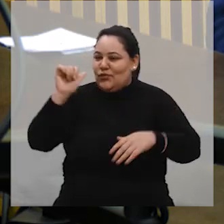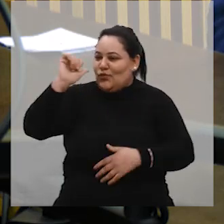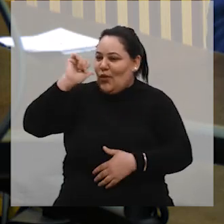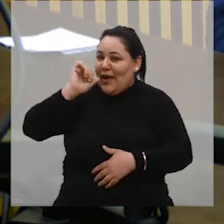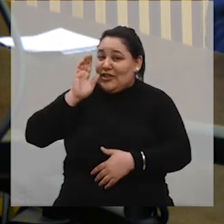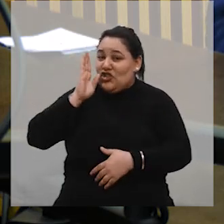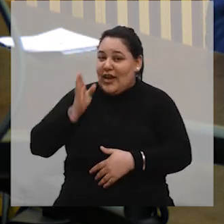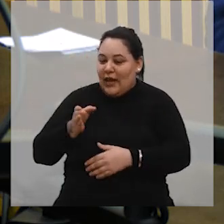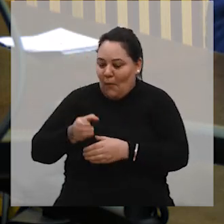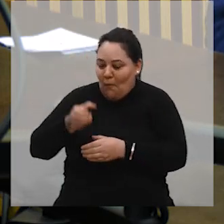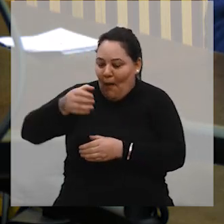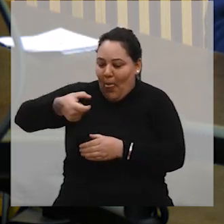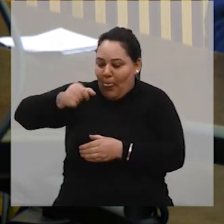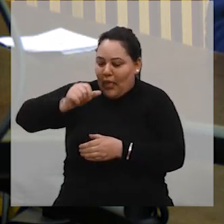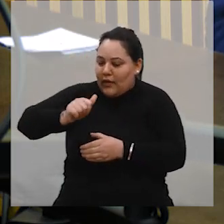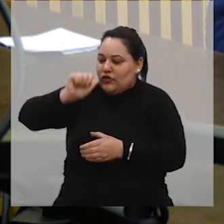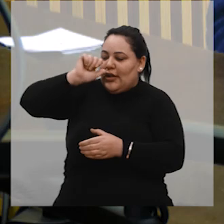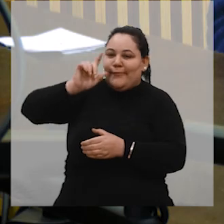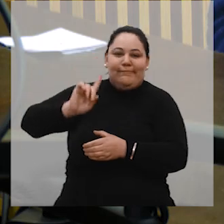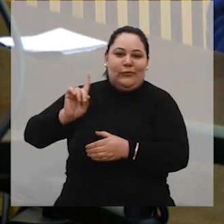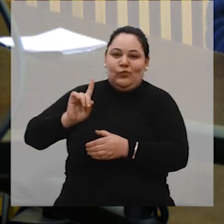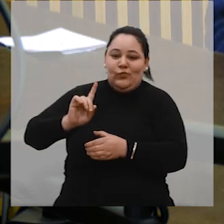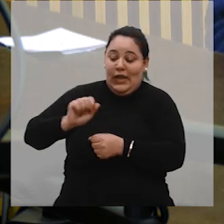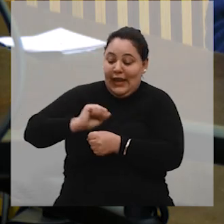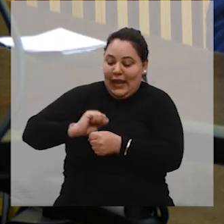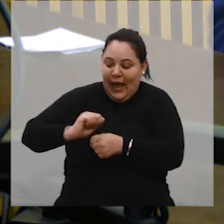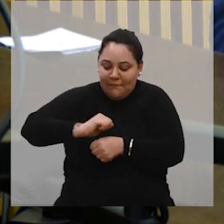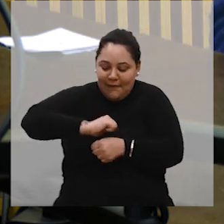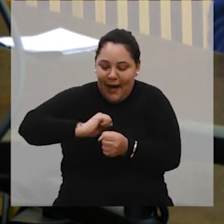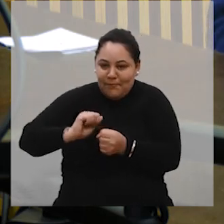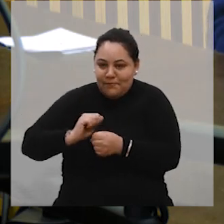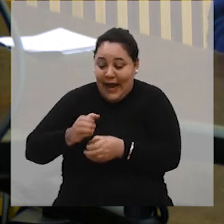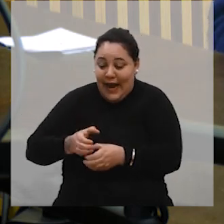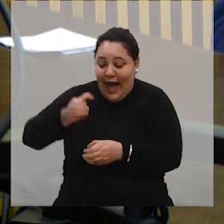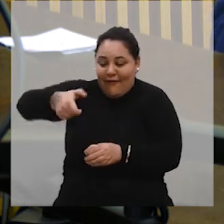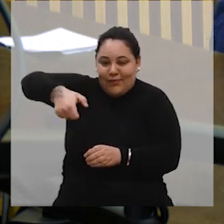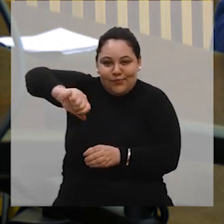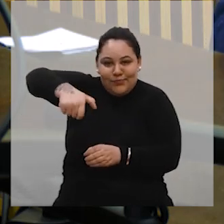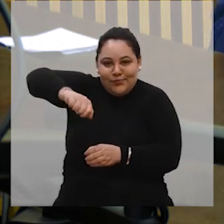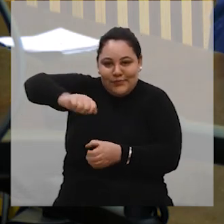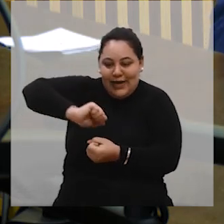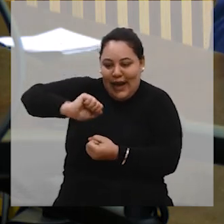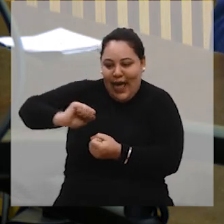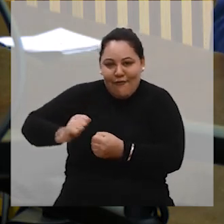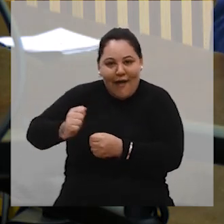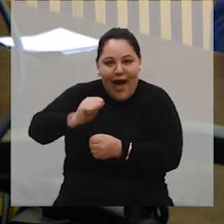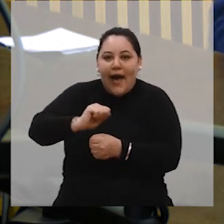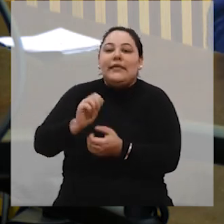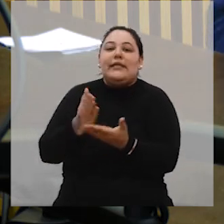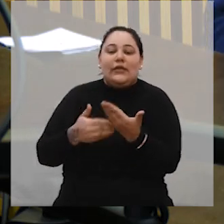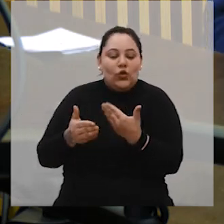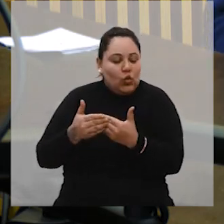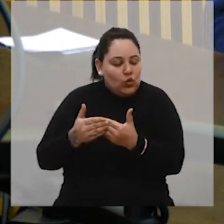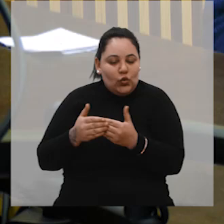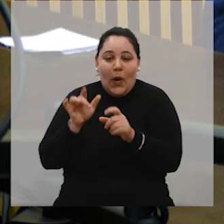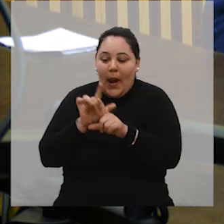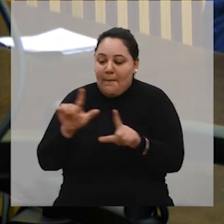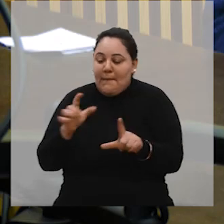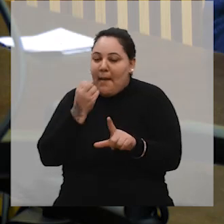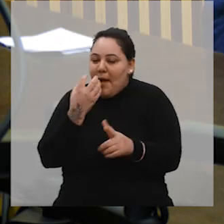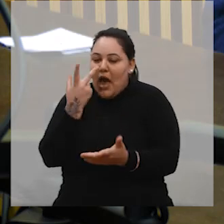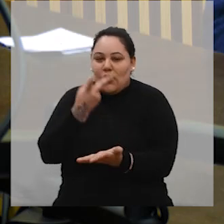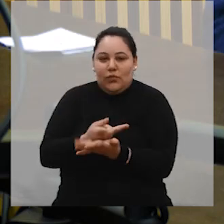lata, lavar as latas, lavar as garrafas, higienizar esses produtos.